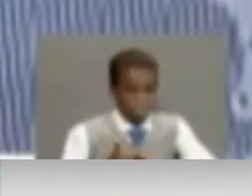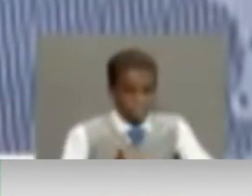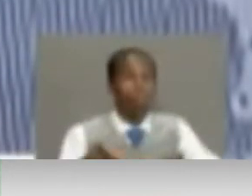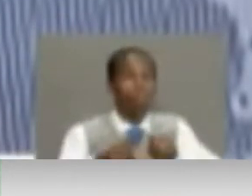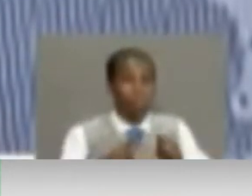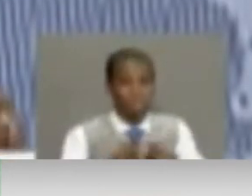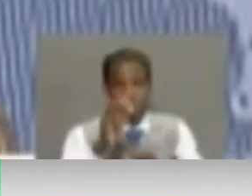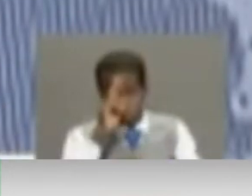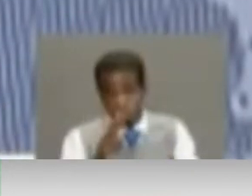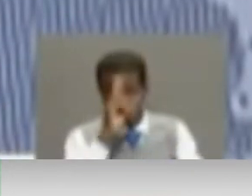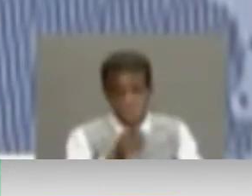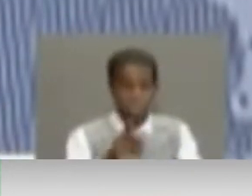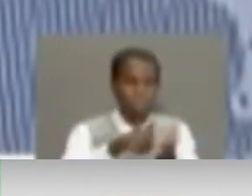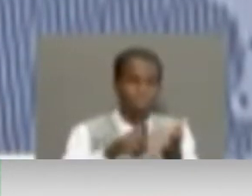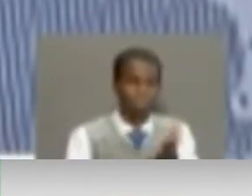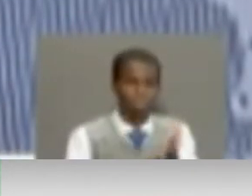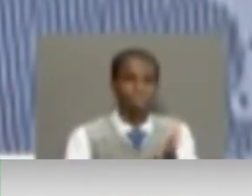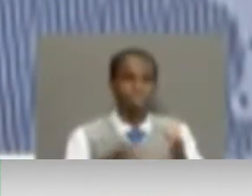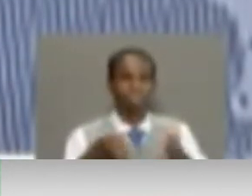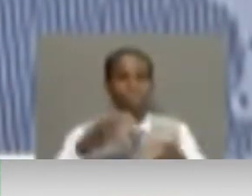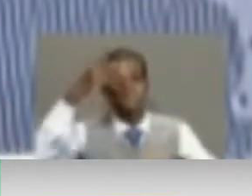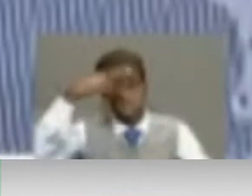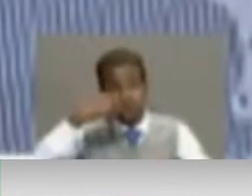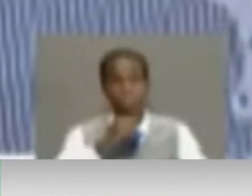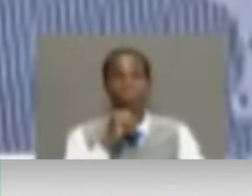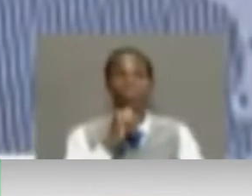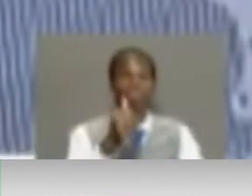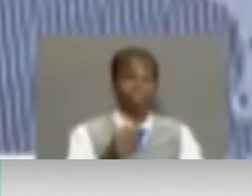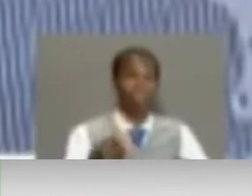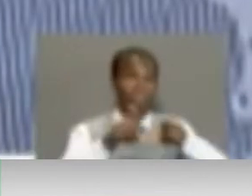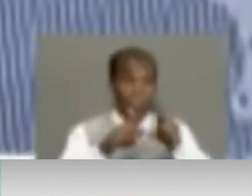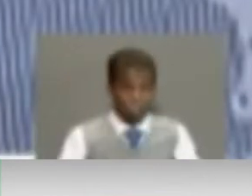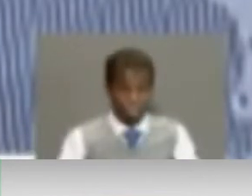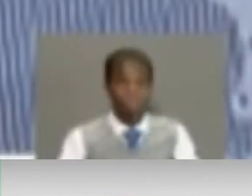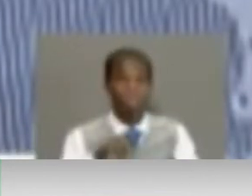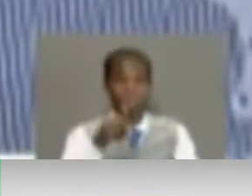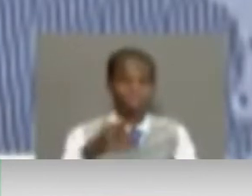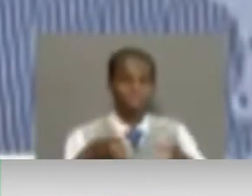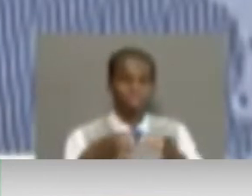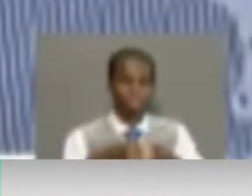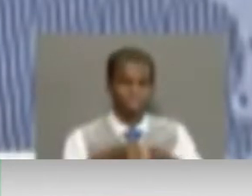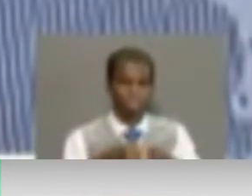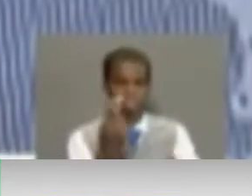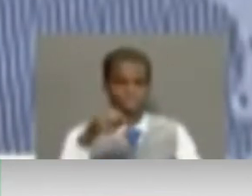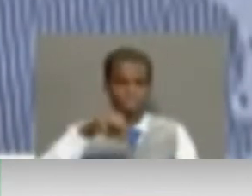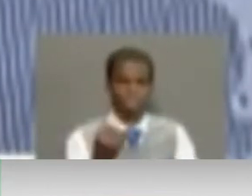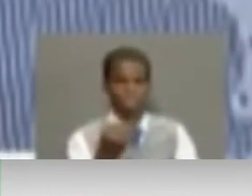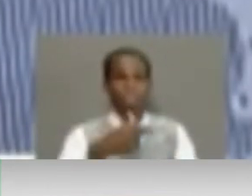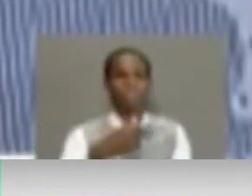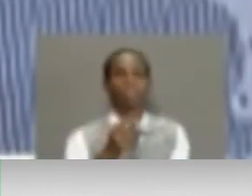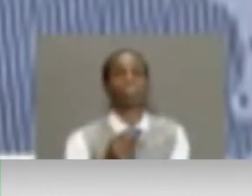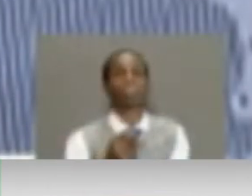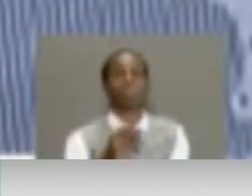partidos políticos e mesmo ao regulamento eleitoral daquela força política. Assim sendo, com esses vícios todos de